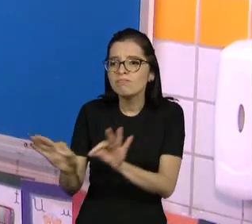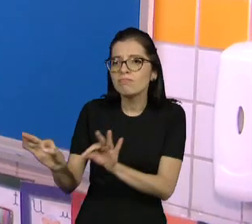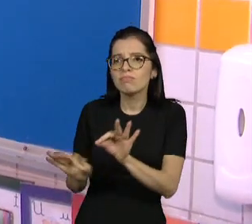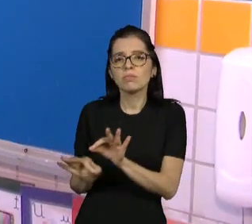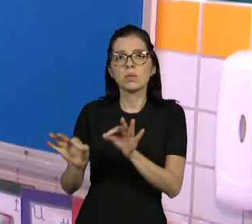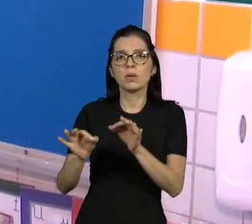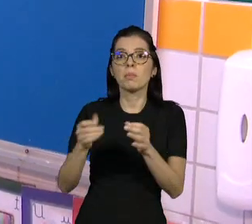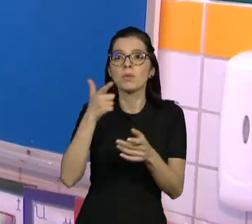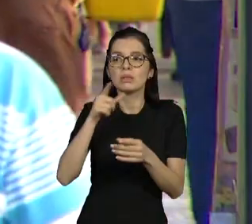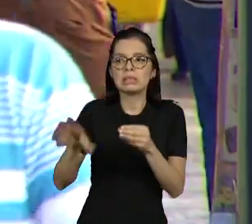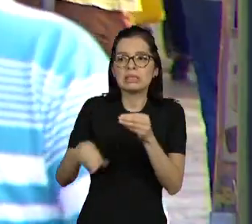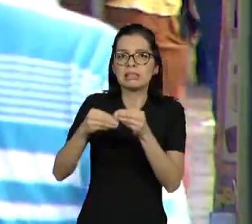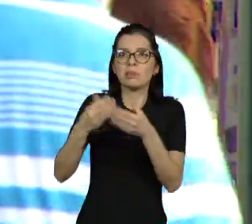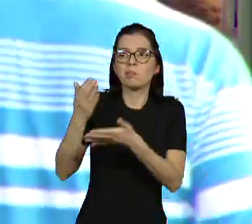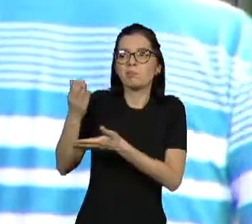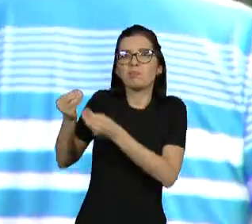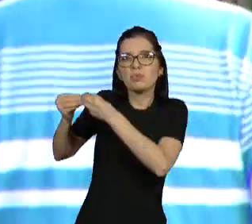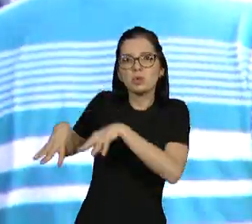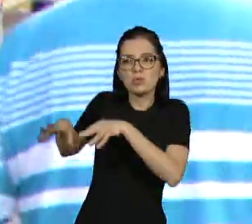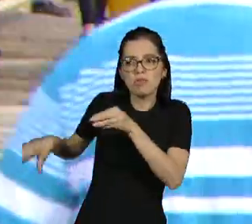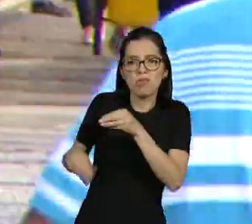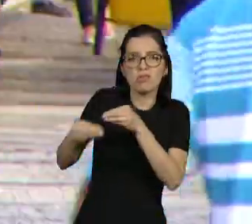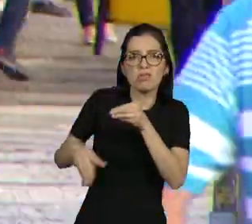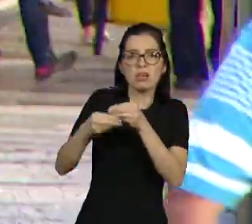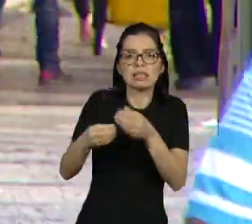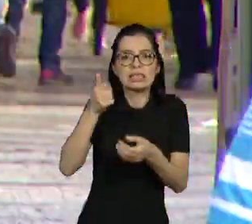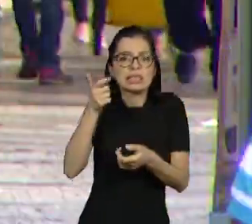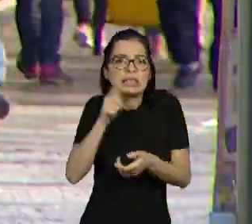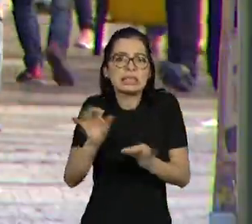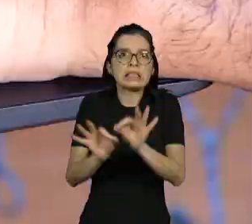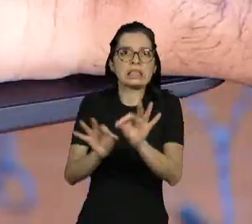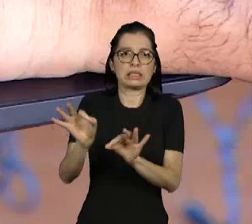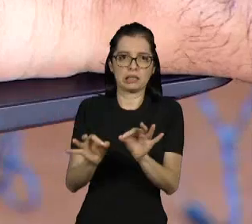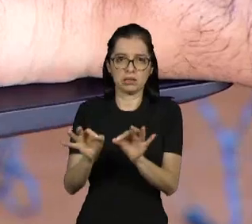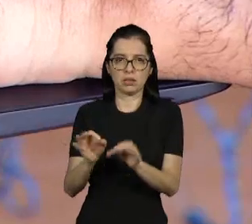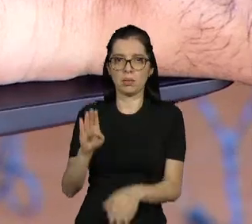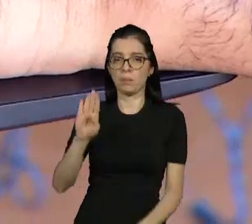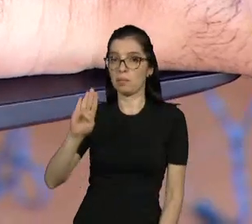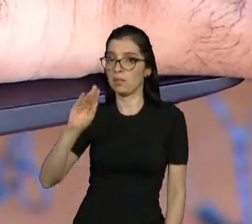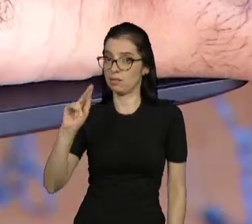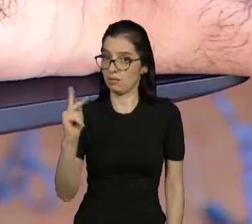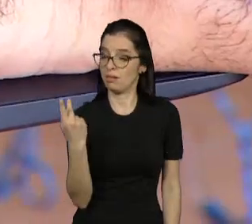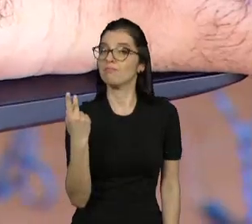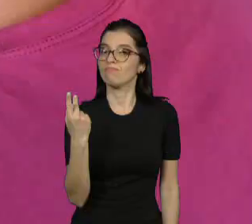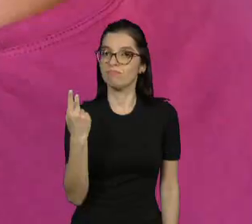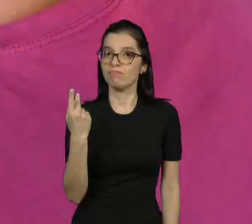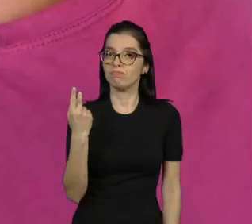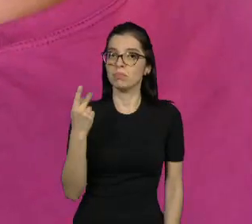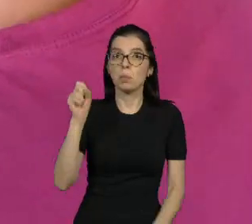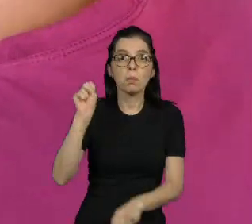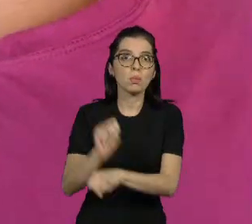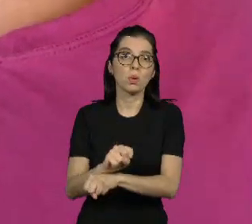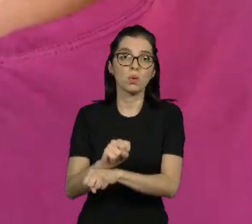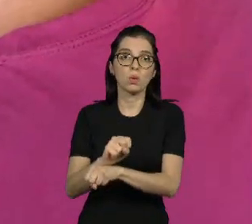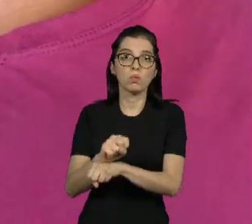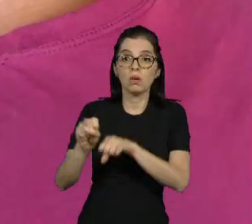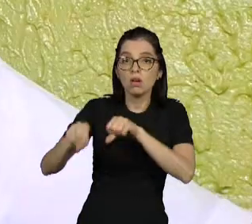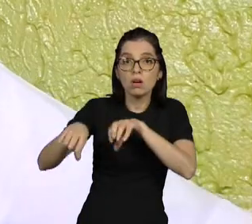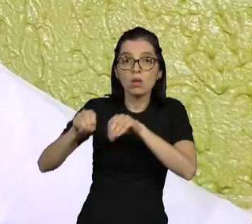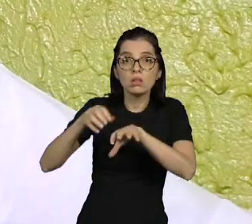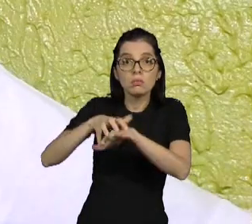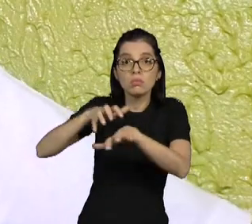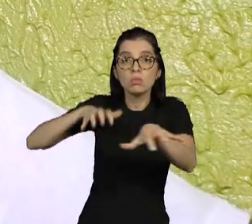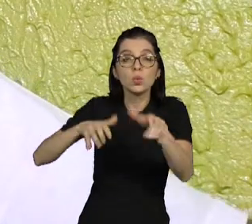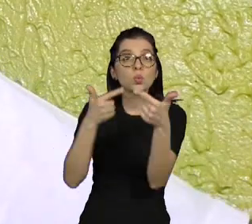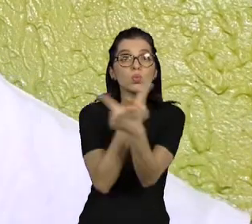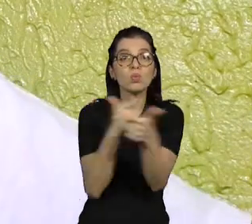de aulas presenciais. Em Belo Horizonte, por exemplo, a rede municipal ficou totalmente parada, inclusive sem aulas online. A gente está